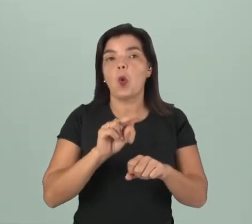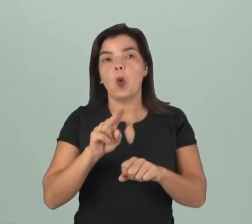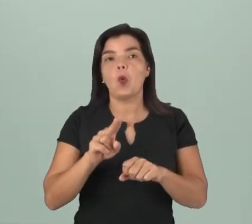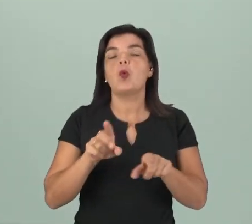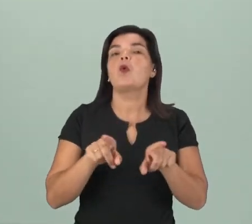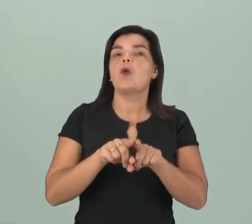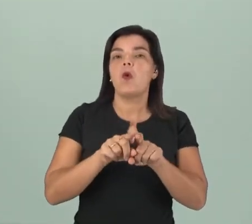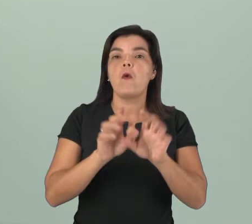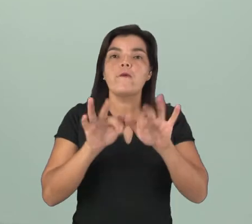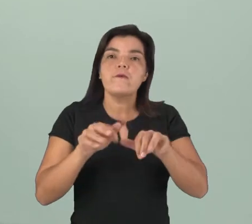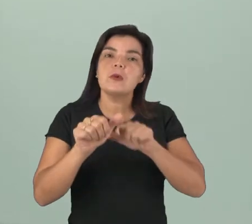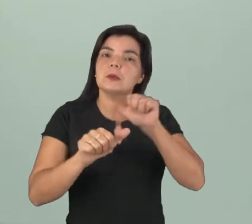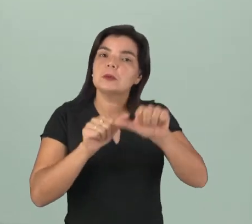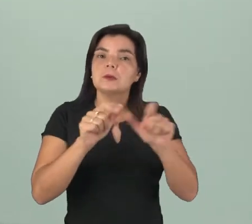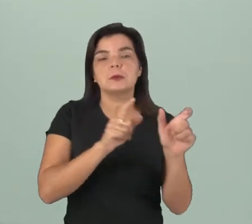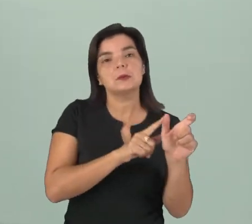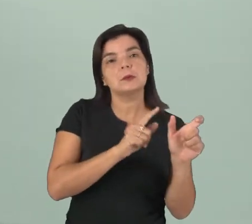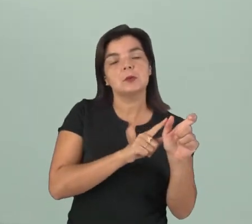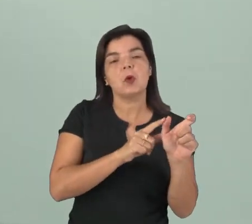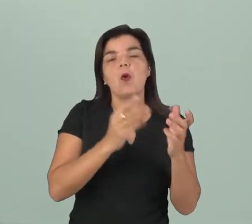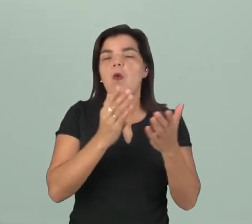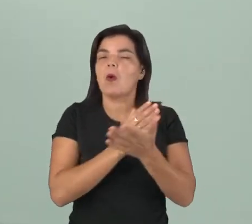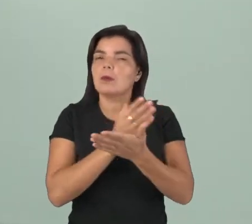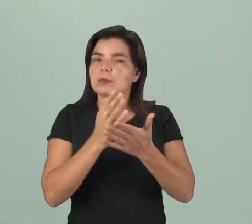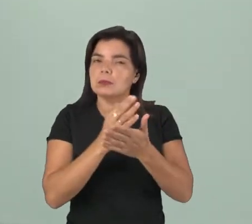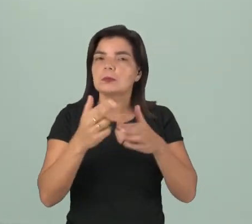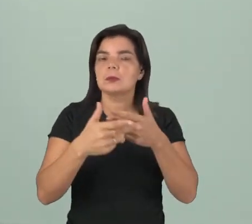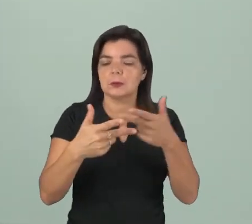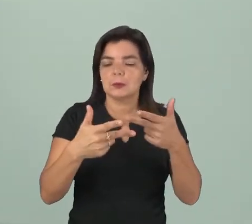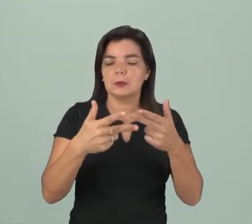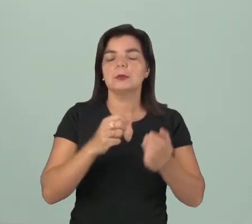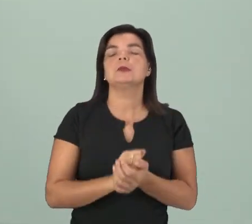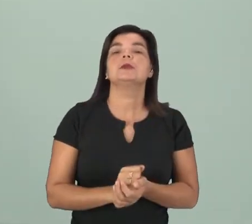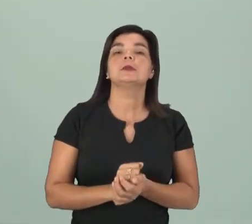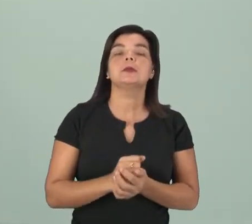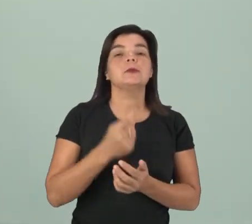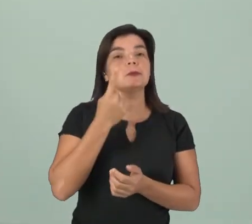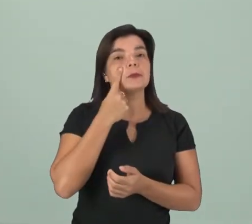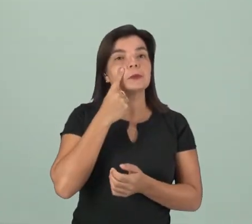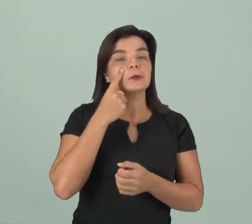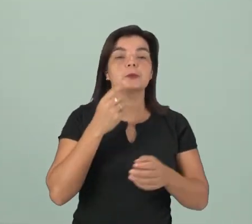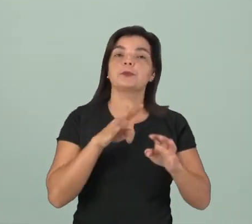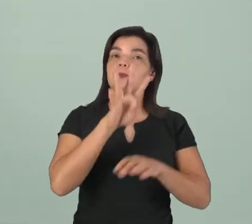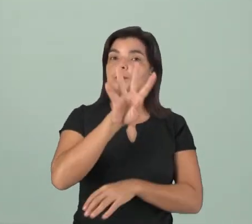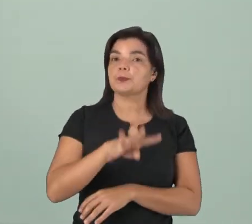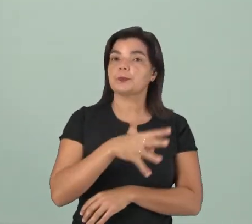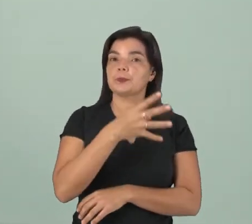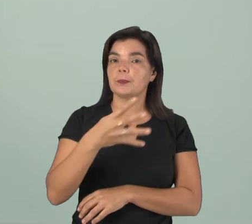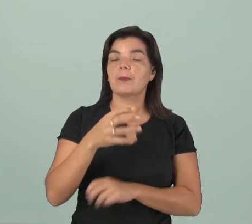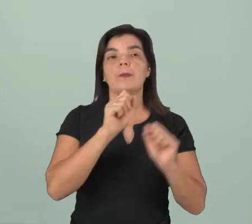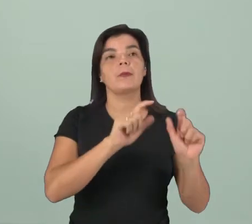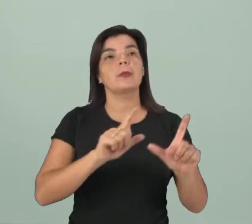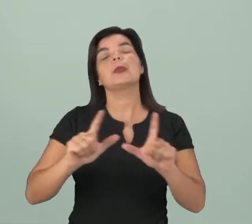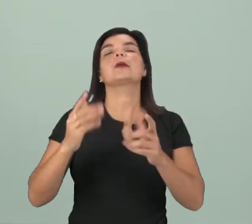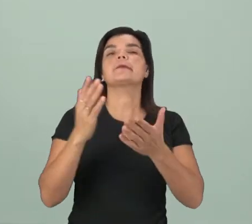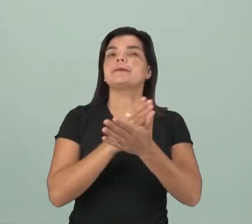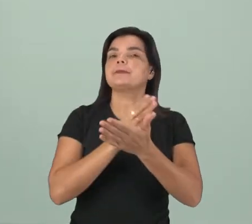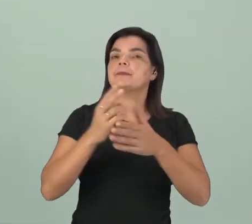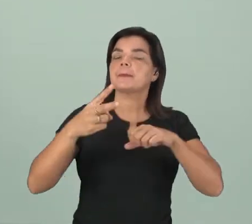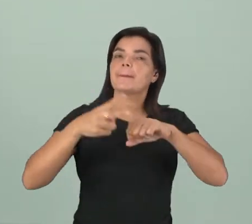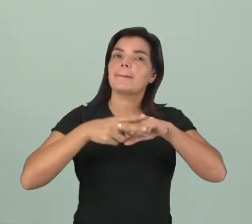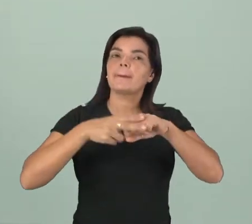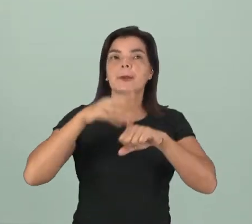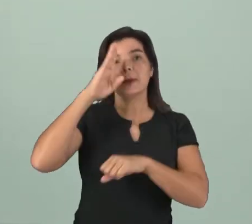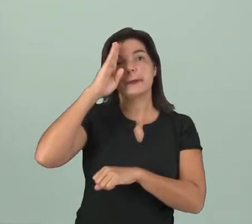sua desinência, ou que é devido a algumas terminações, tá? Então, vamos aqui para o quadro. Ó. Temos ali, né, alguns dos